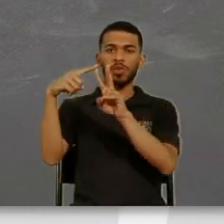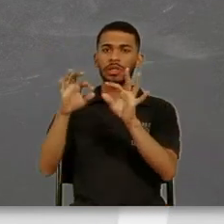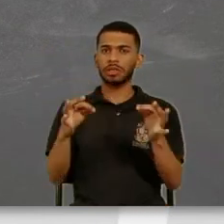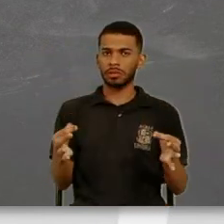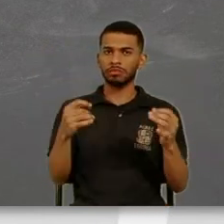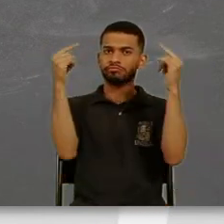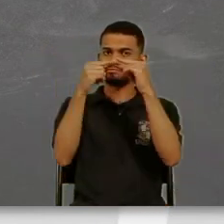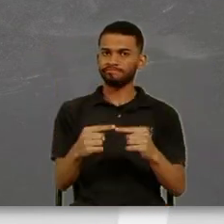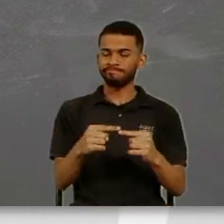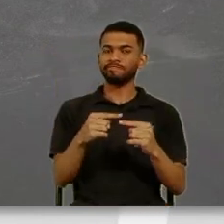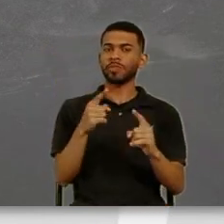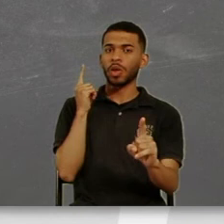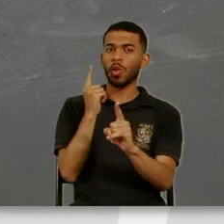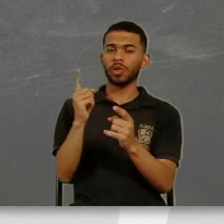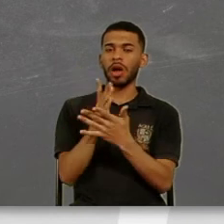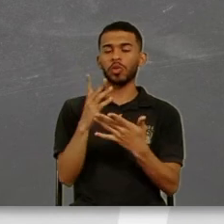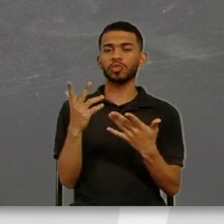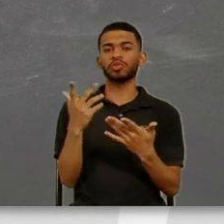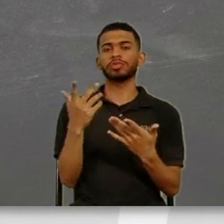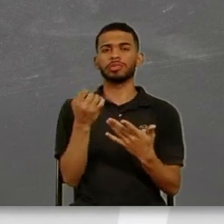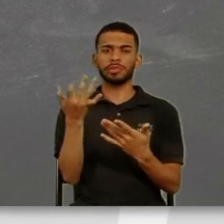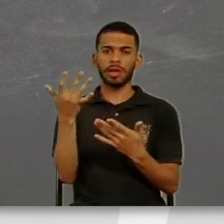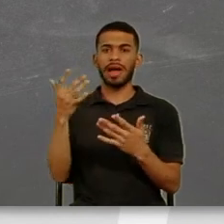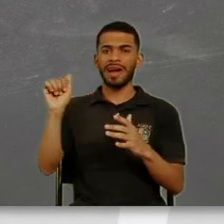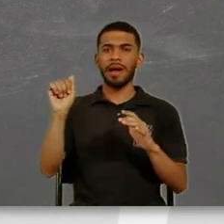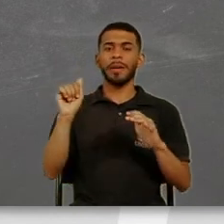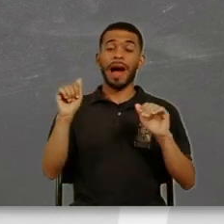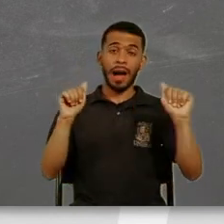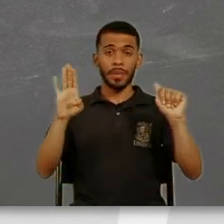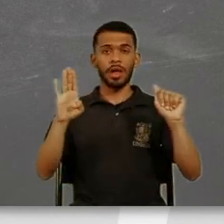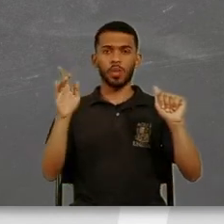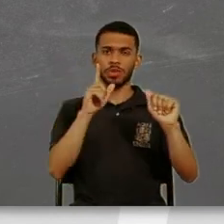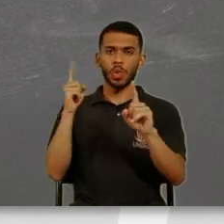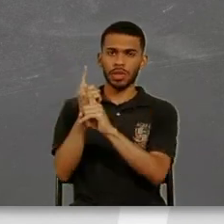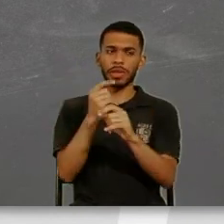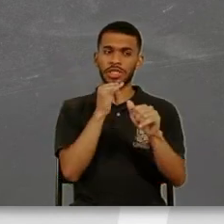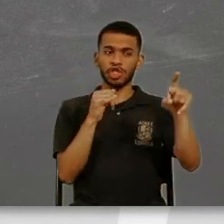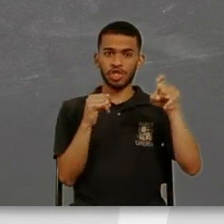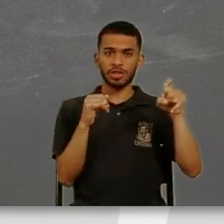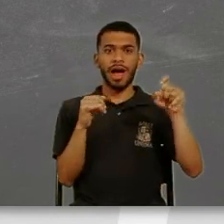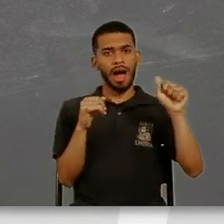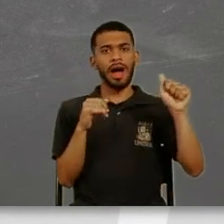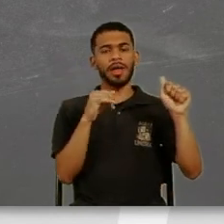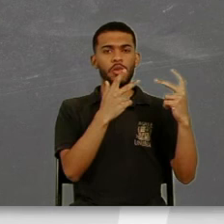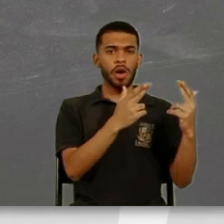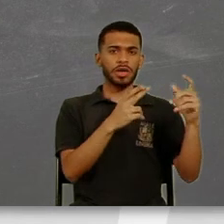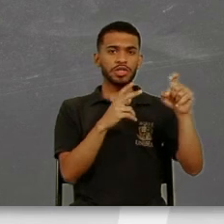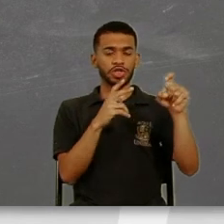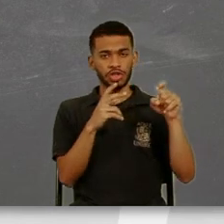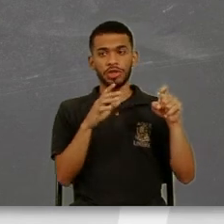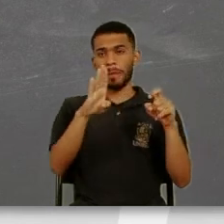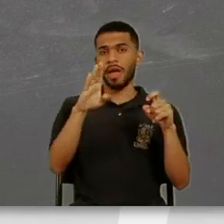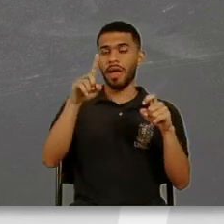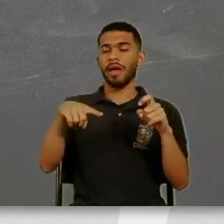simples, acho os valores de A e de B, então eu tenho que A é igual a x e B é igual a x menos